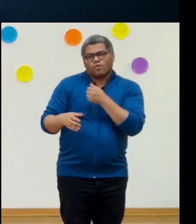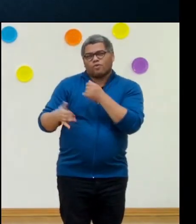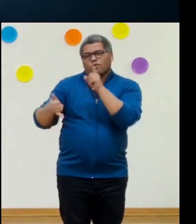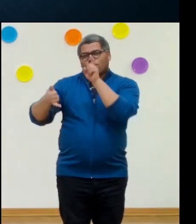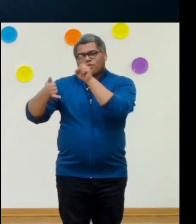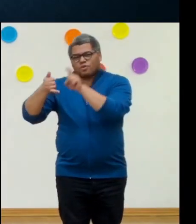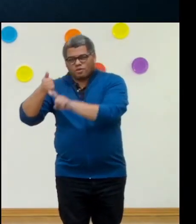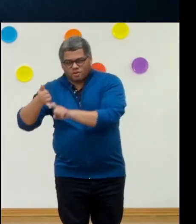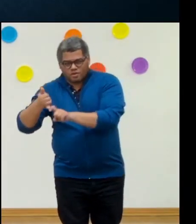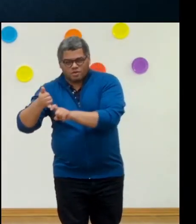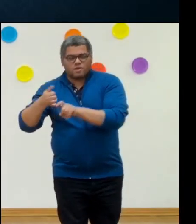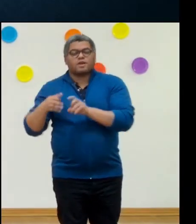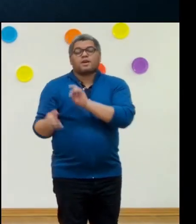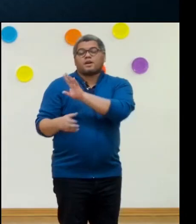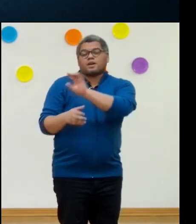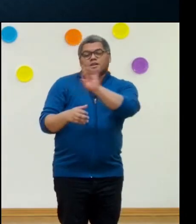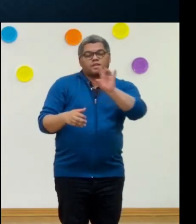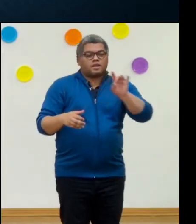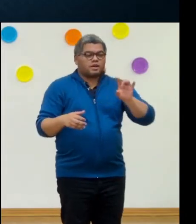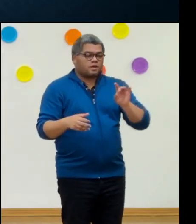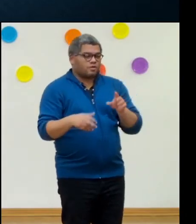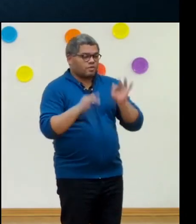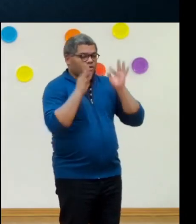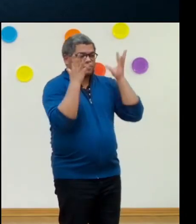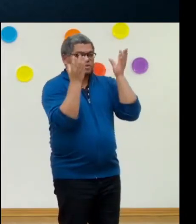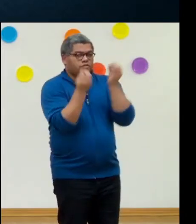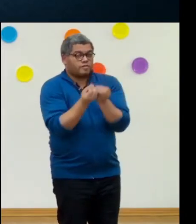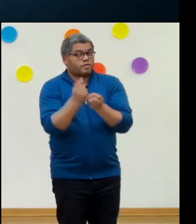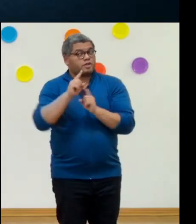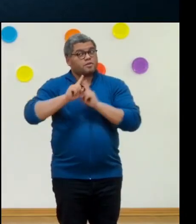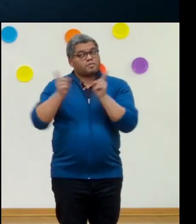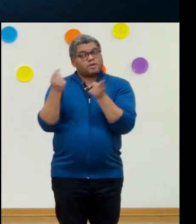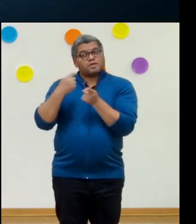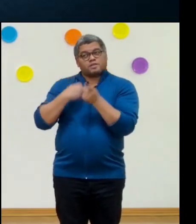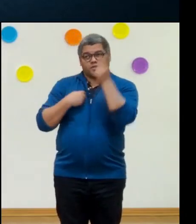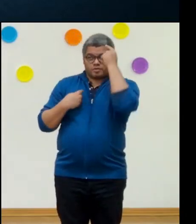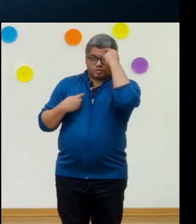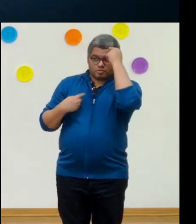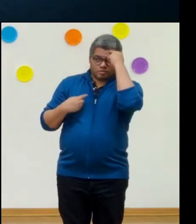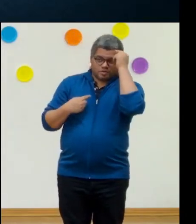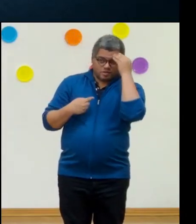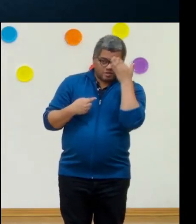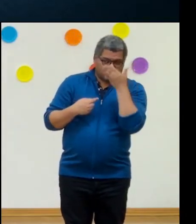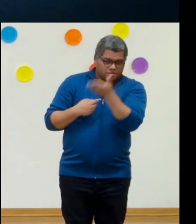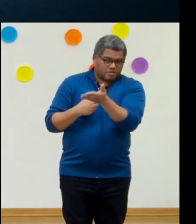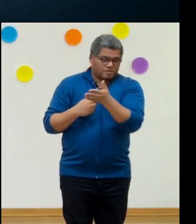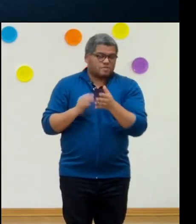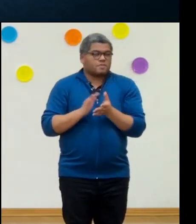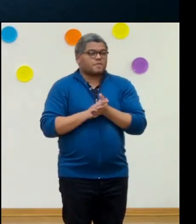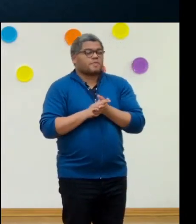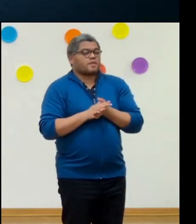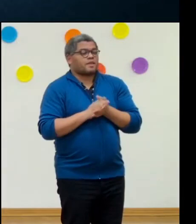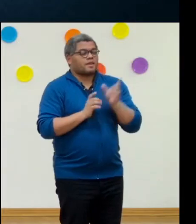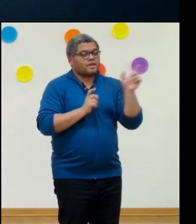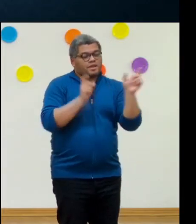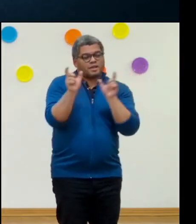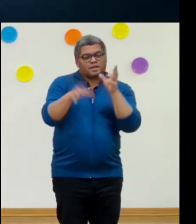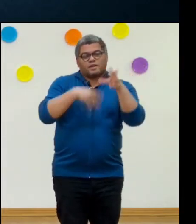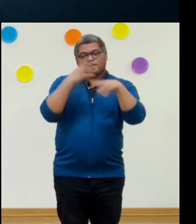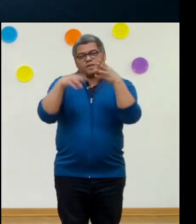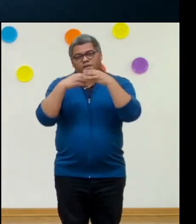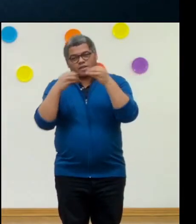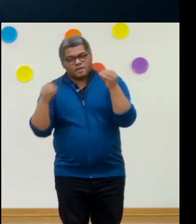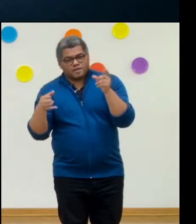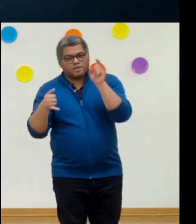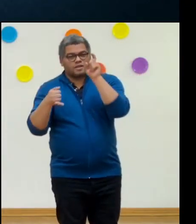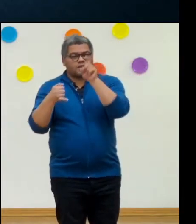mas eu estou pensando em você. Cartões de Natal. Coleções de cartões chamada Amante Secreto. 24